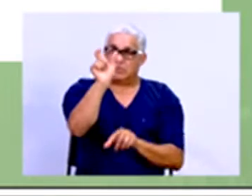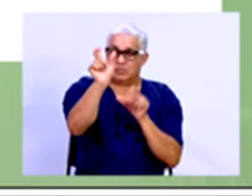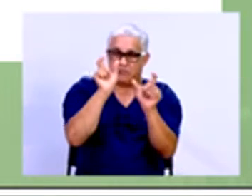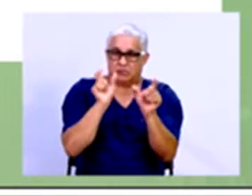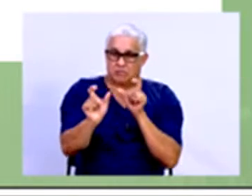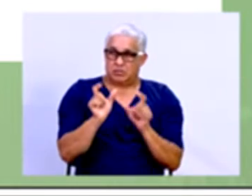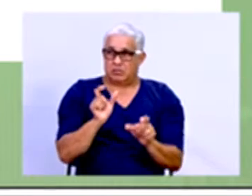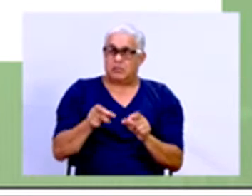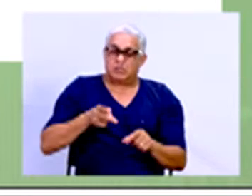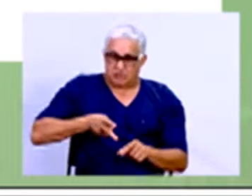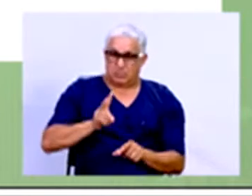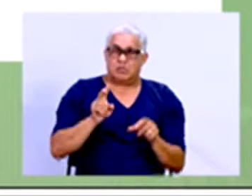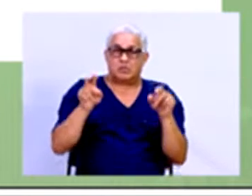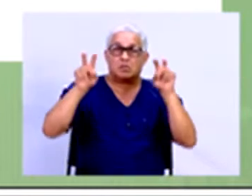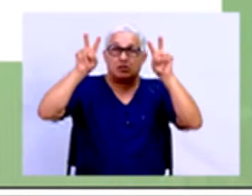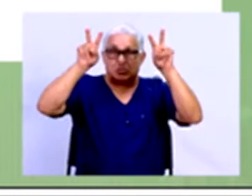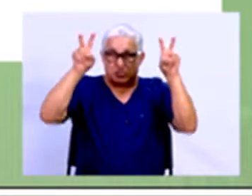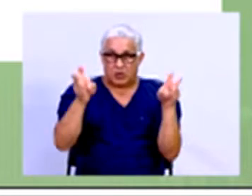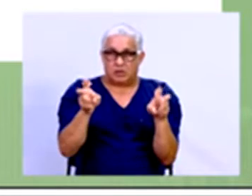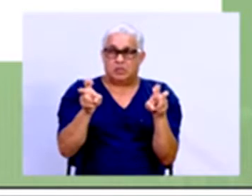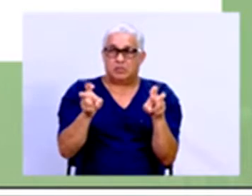sempre assim, entre aspas, né?